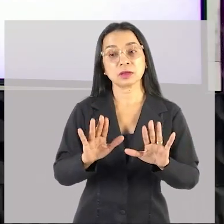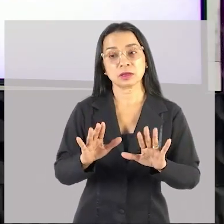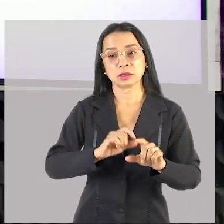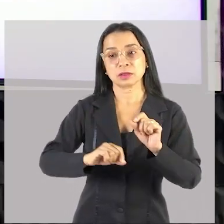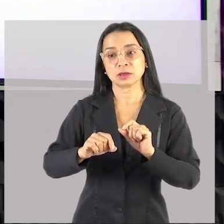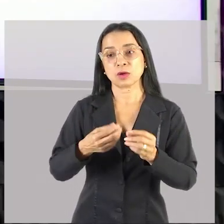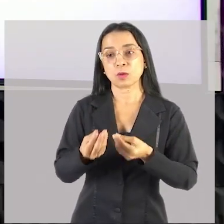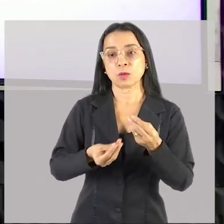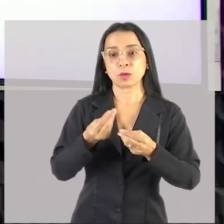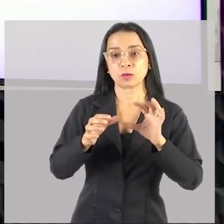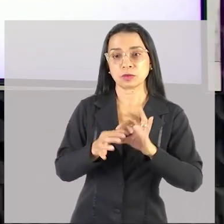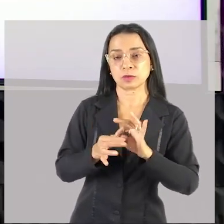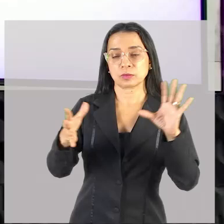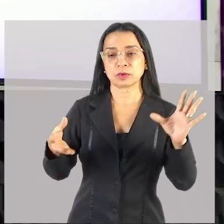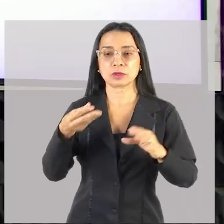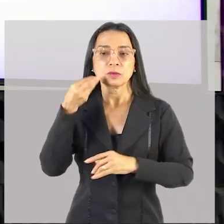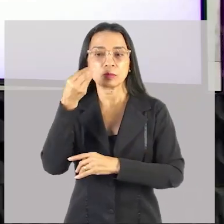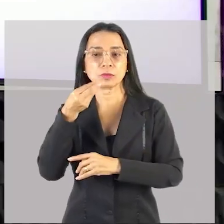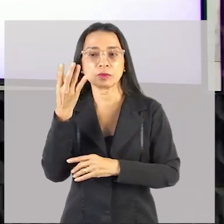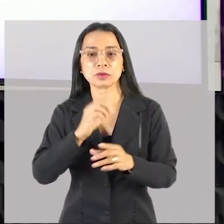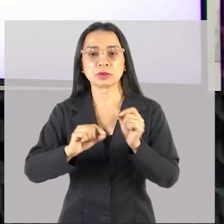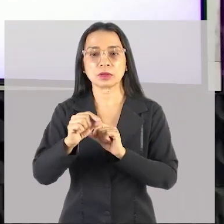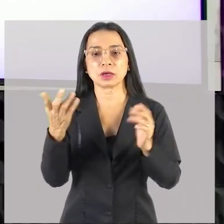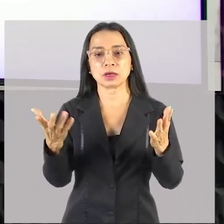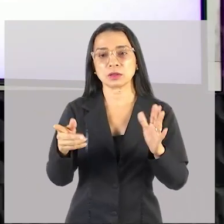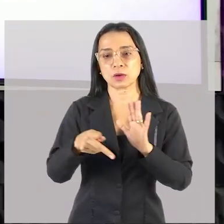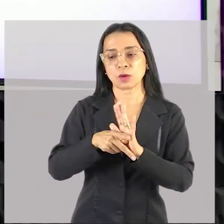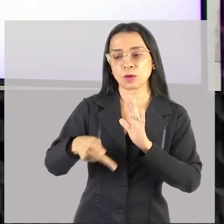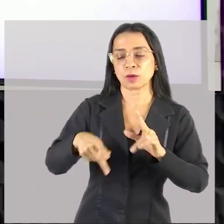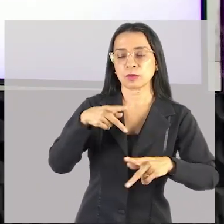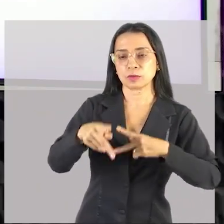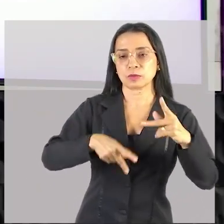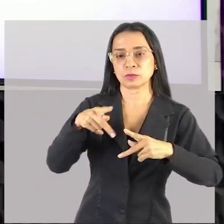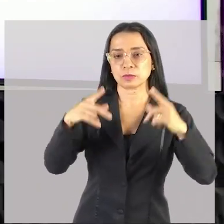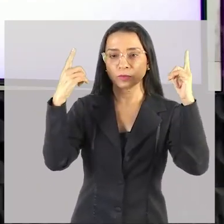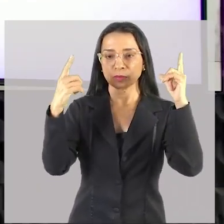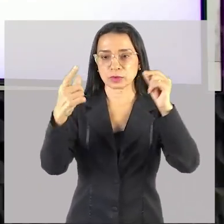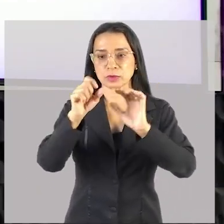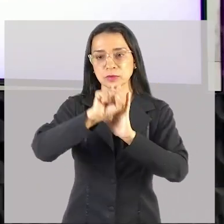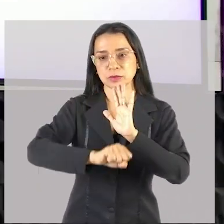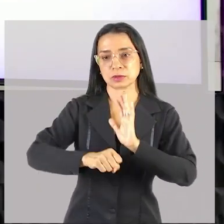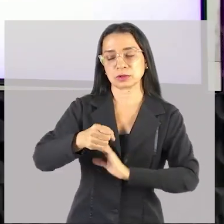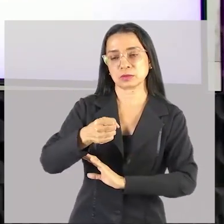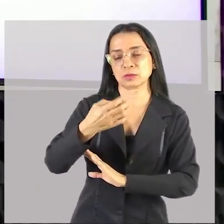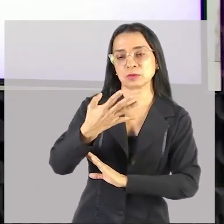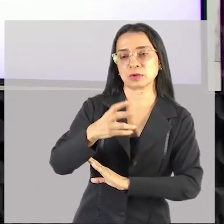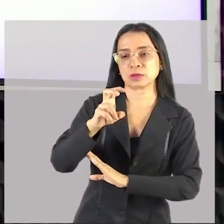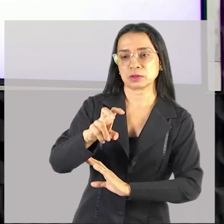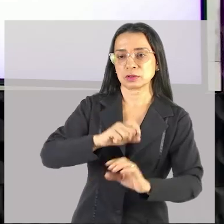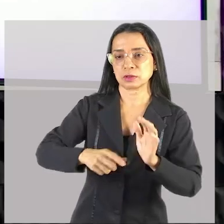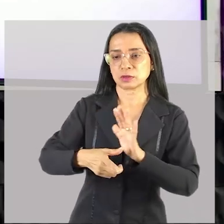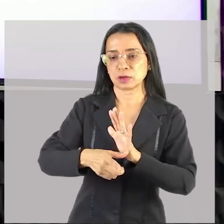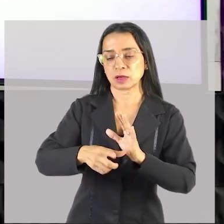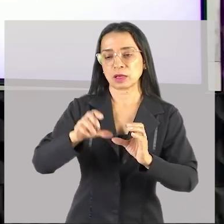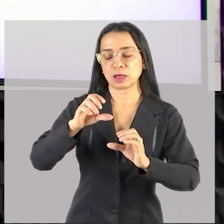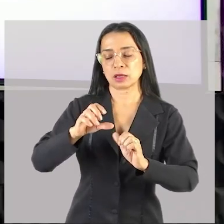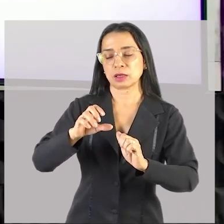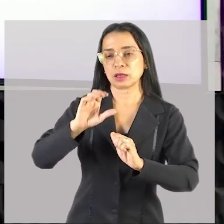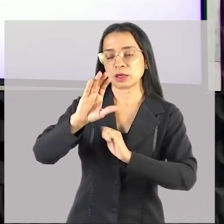democrática vivenciada e experimentada pelos gregos atenienses no século 4 e 5 a.C. pode